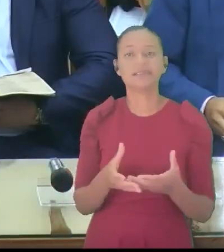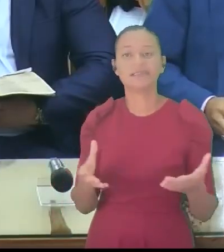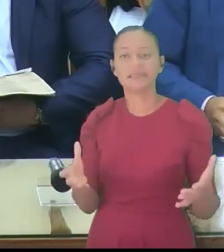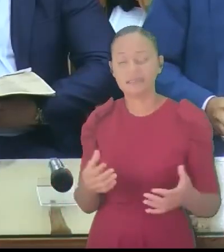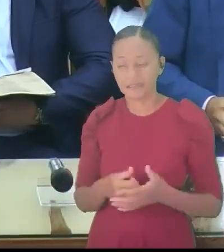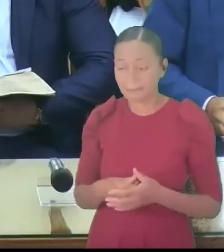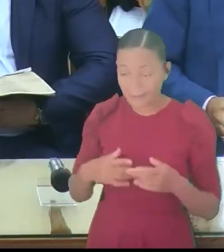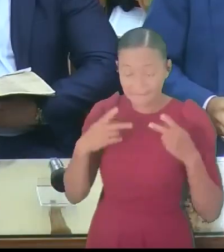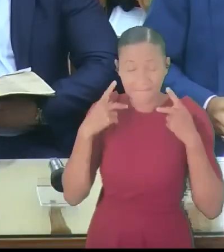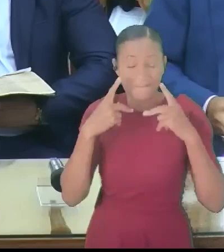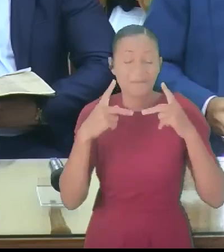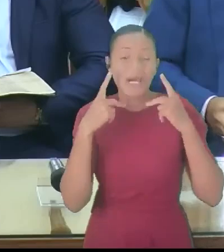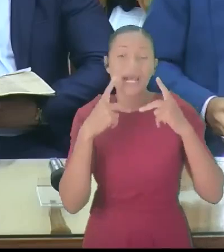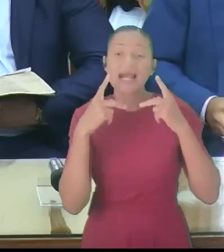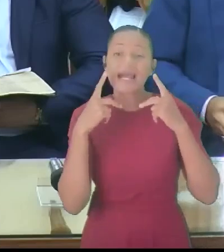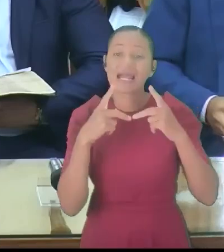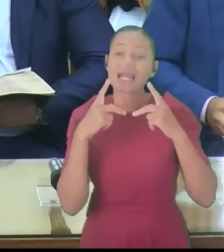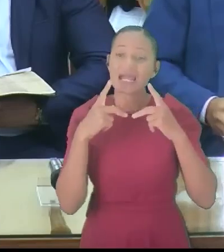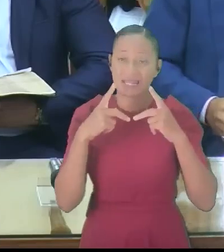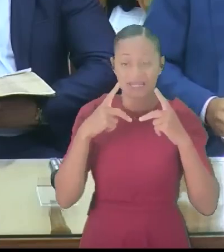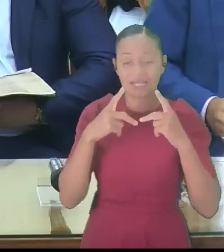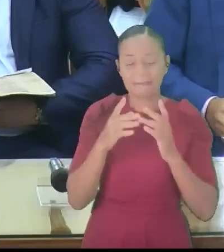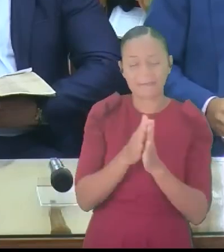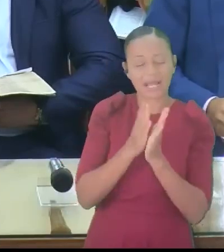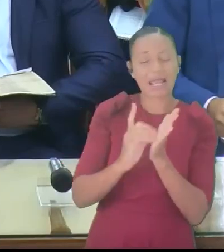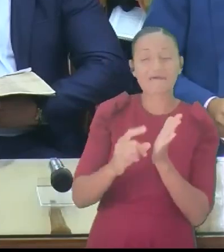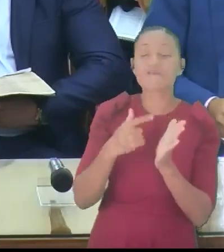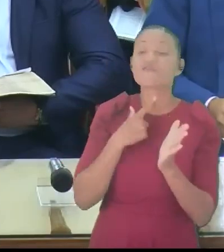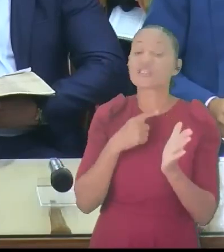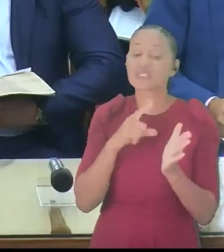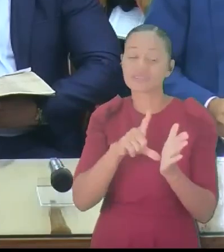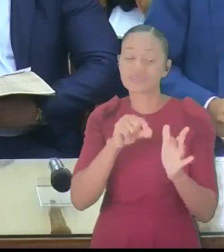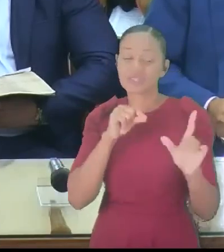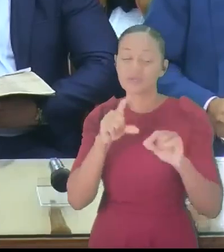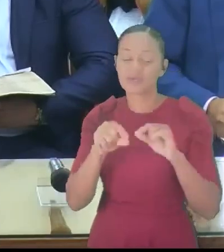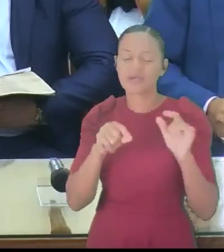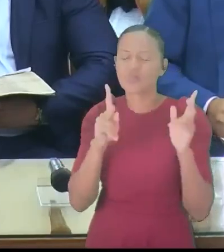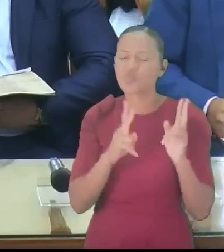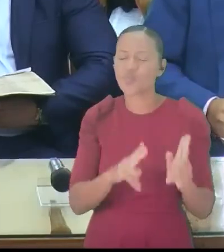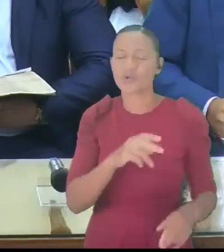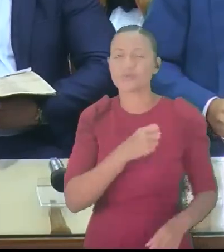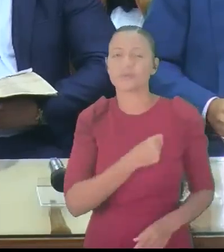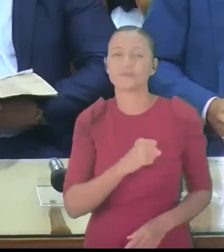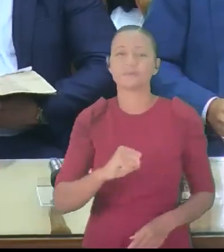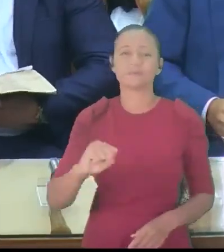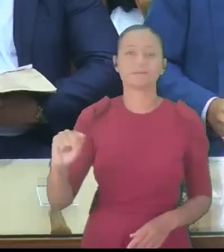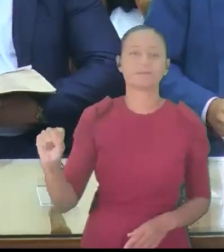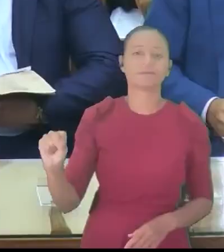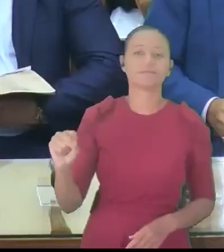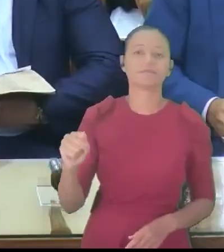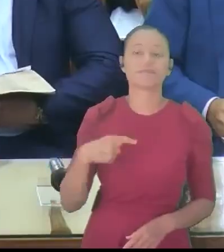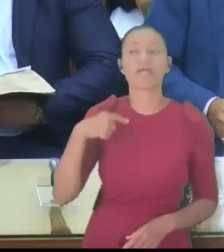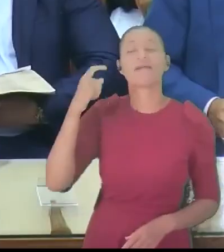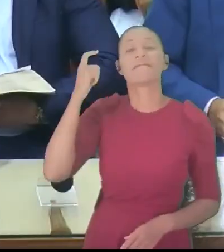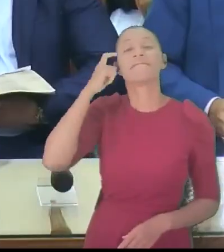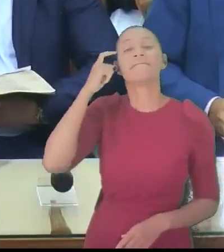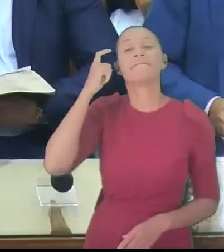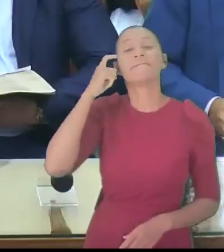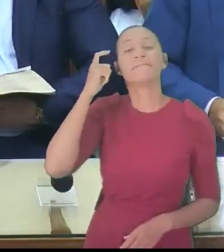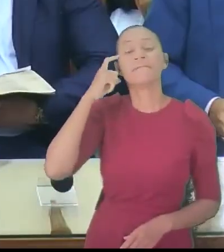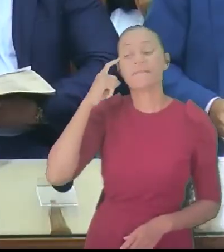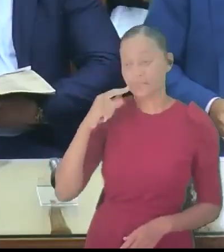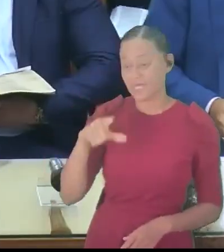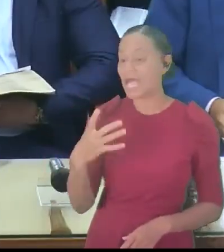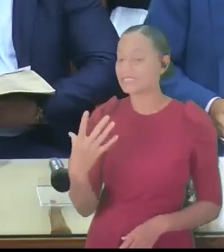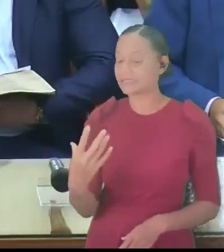Ele prega o evangelho do que ele quer. É saduceu. É o que ele pensa. Ele diz: isso